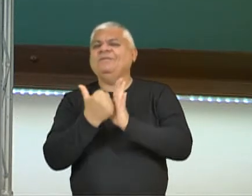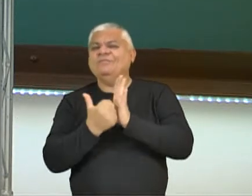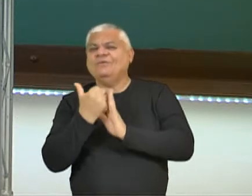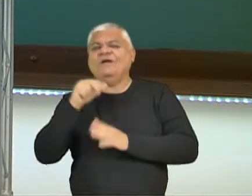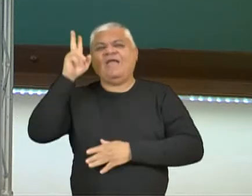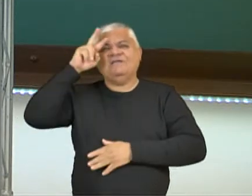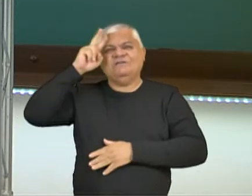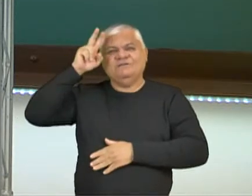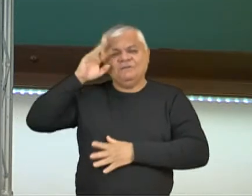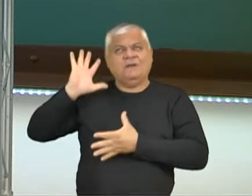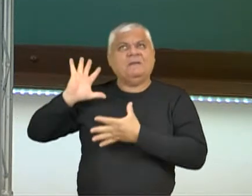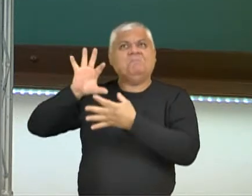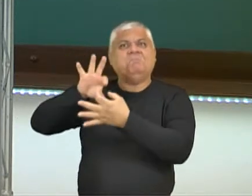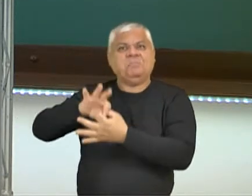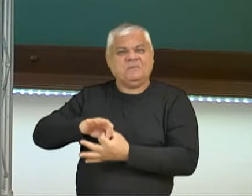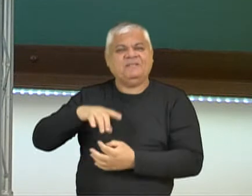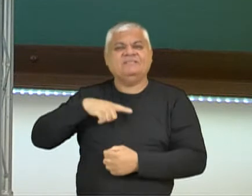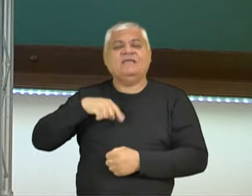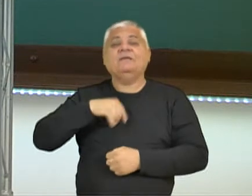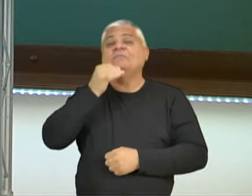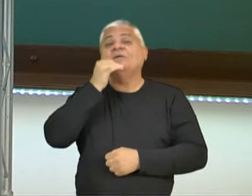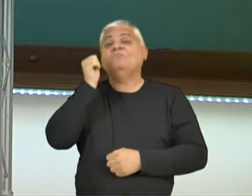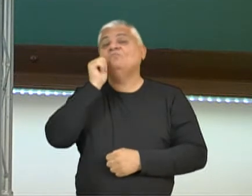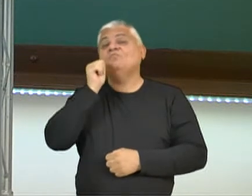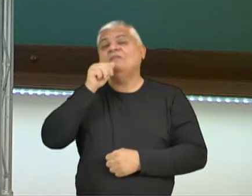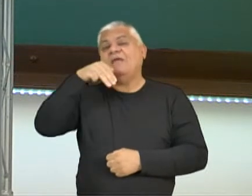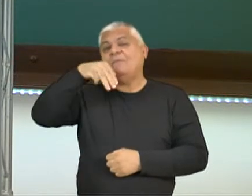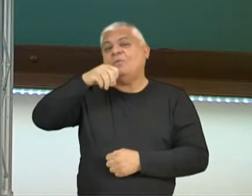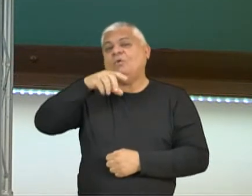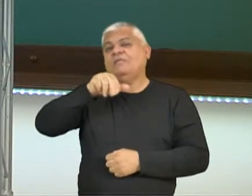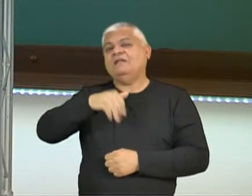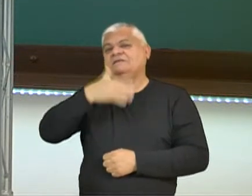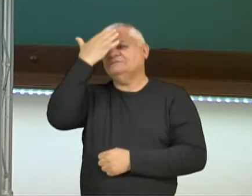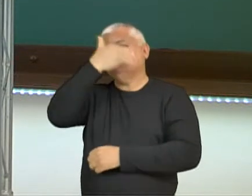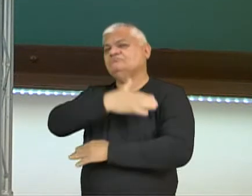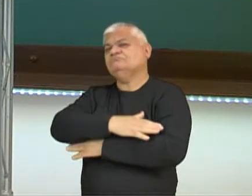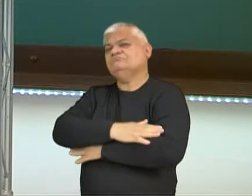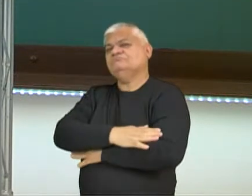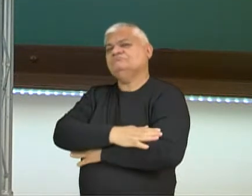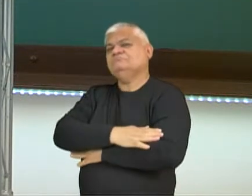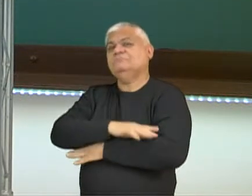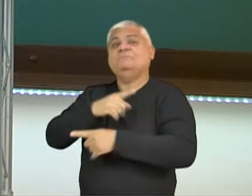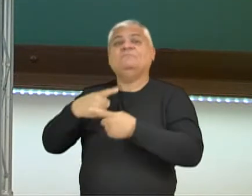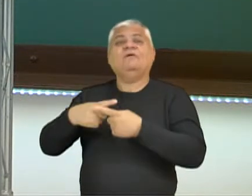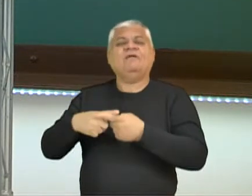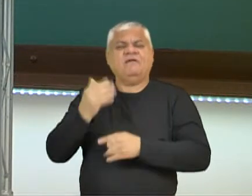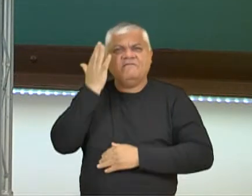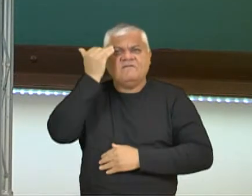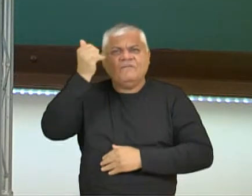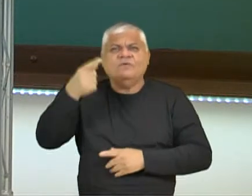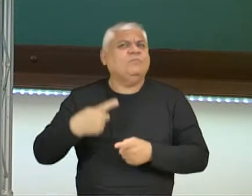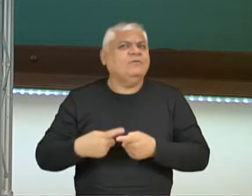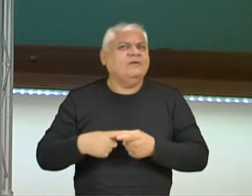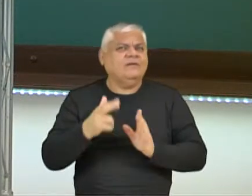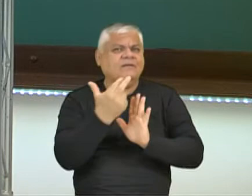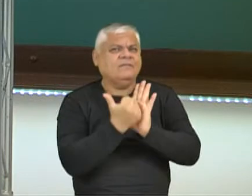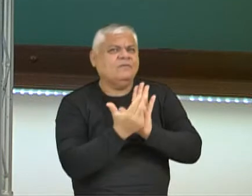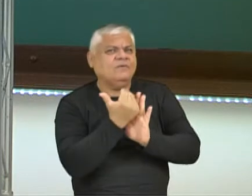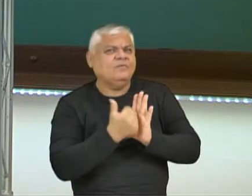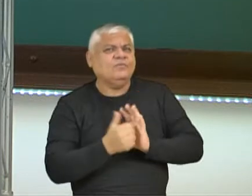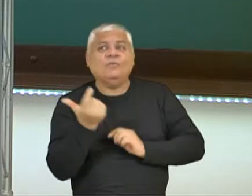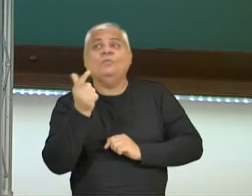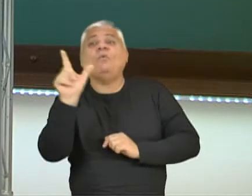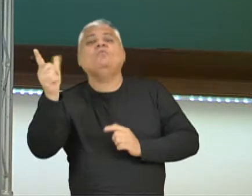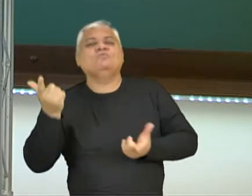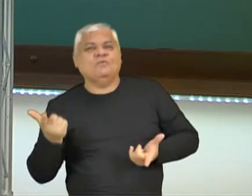curiosidade? Como que foi pintado Mona Lisa? Já conhece essa história? De repente o Mona Lisa é famoso, você já conhece, né? Mas e os